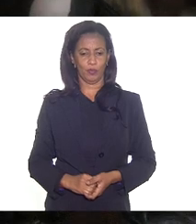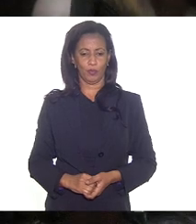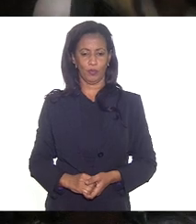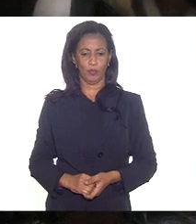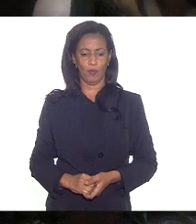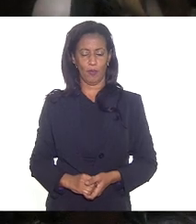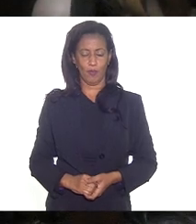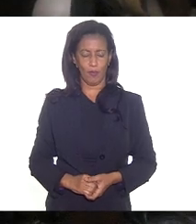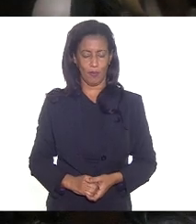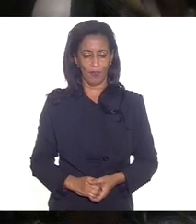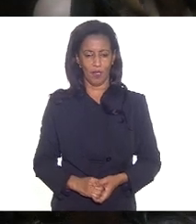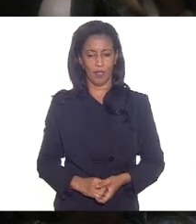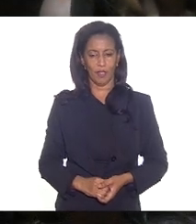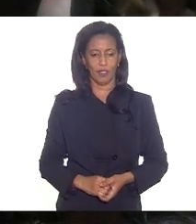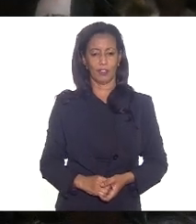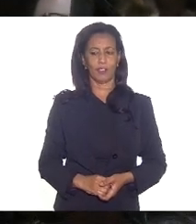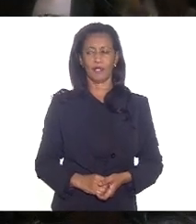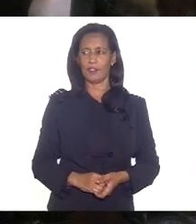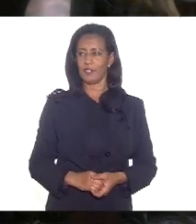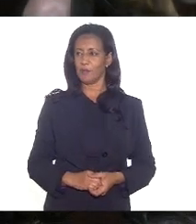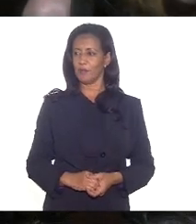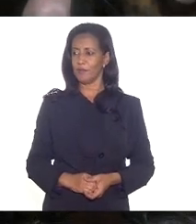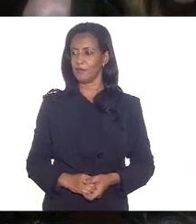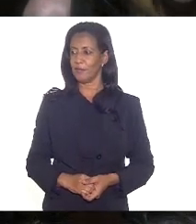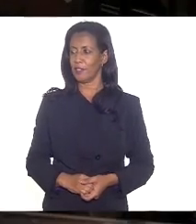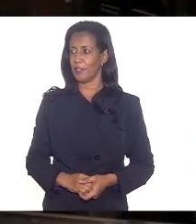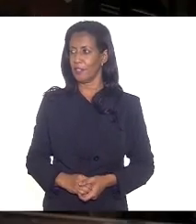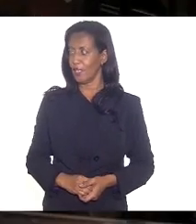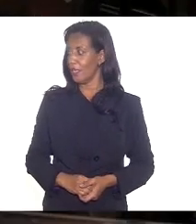Deputado Dionísio Lins.